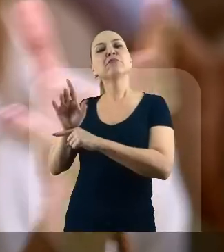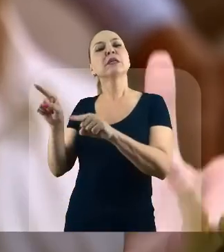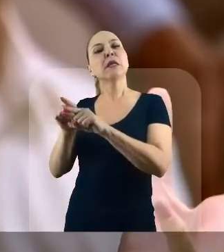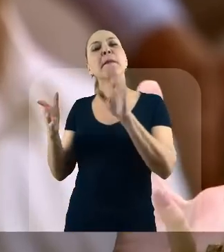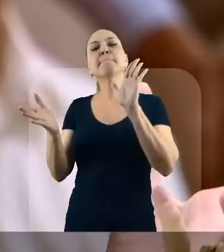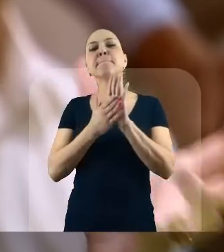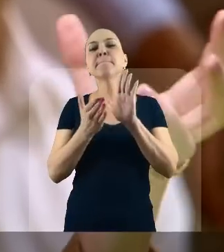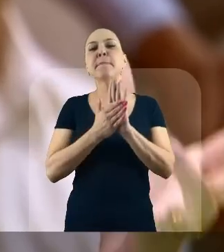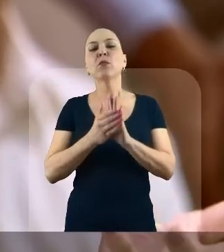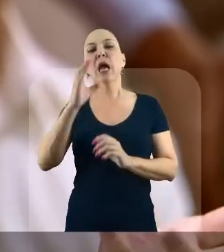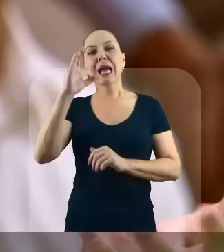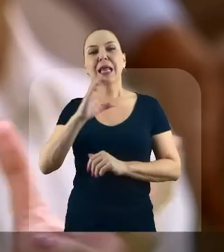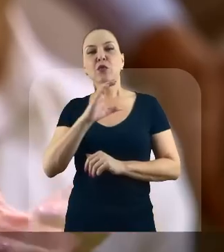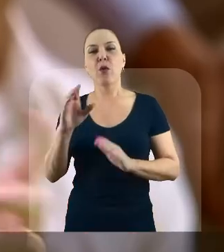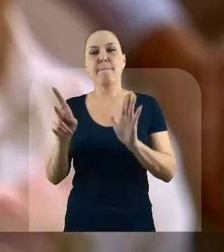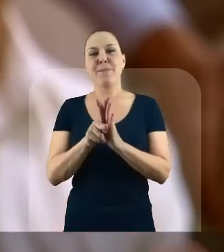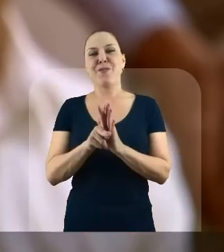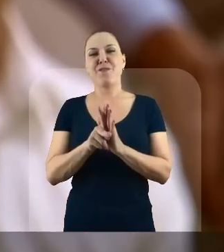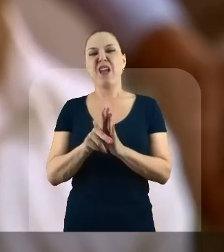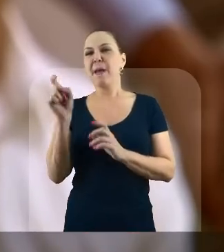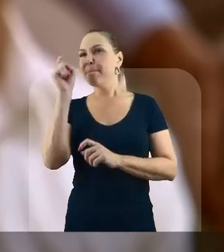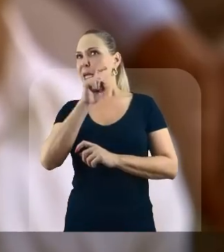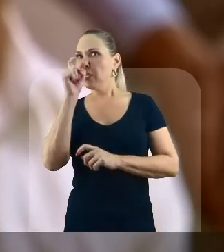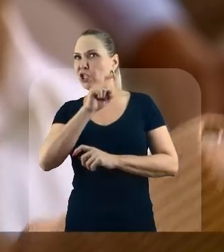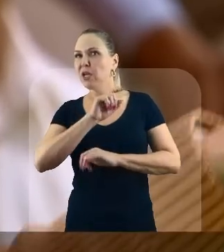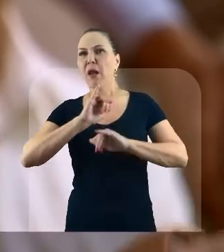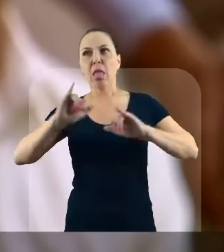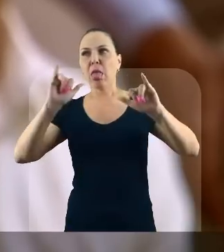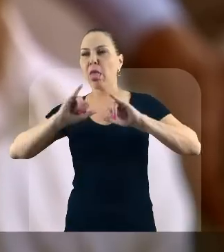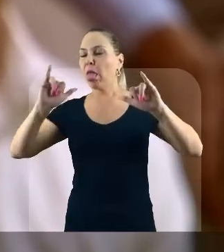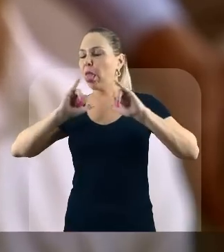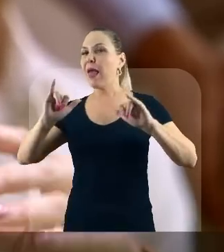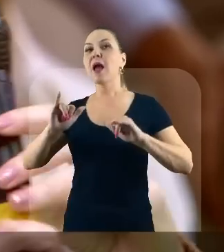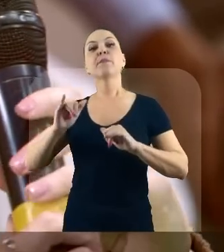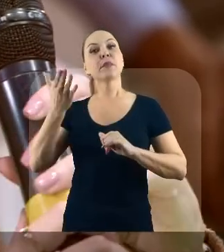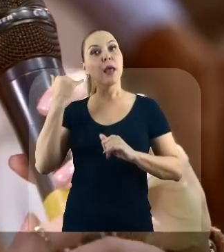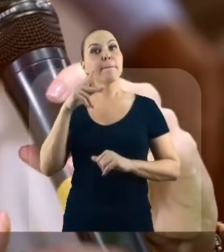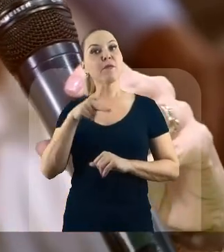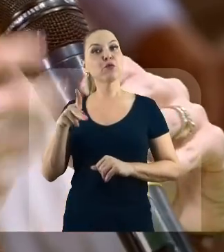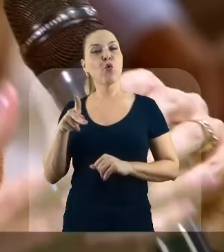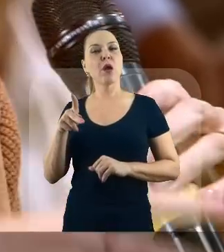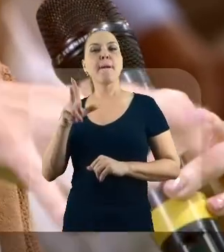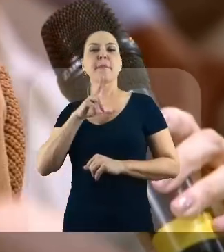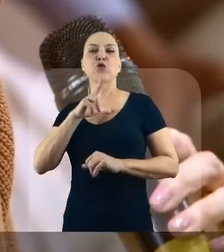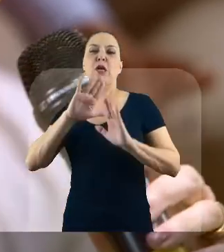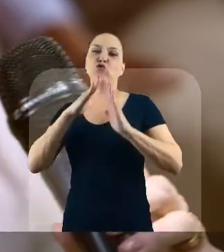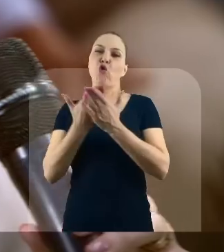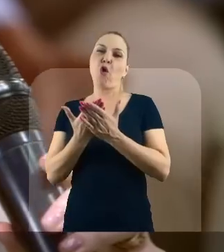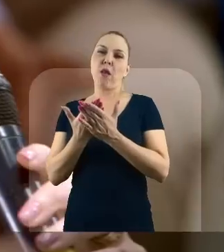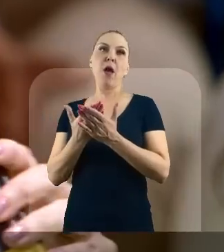e pela pauta também católica. E muitas mentiras se contam sobre ela. Por exemplo, ela era professora de escola particular, ela abriu